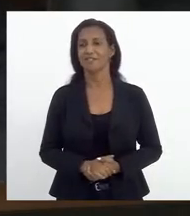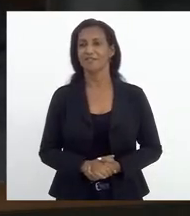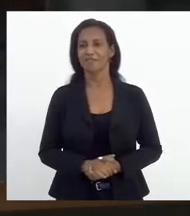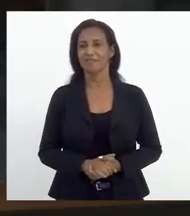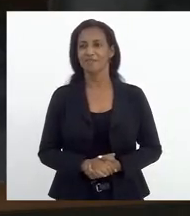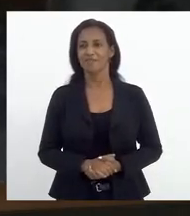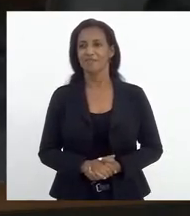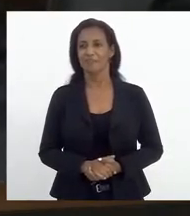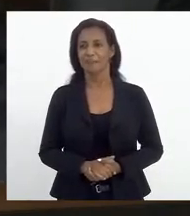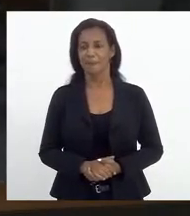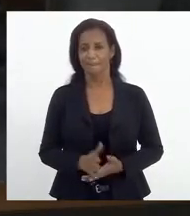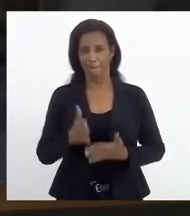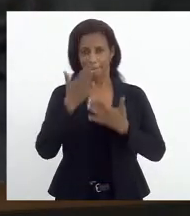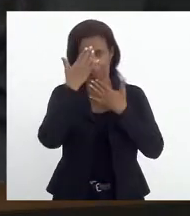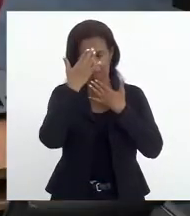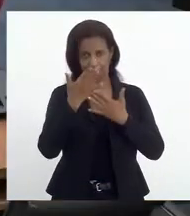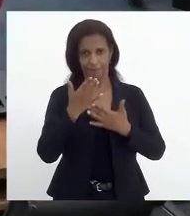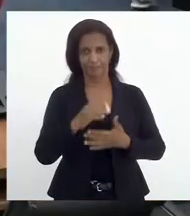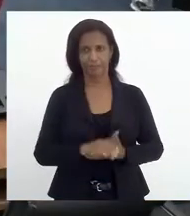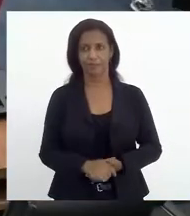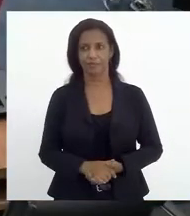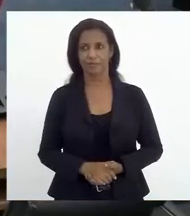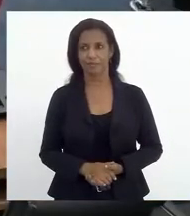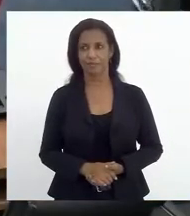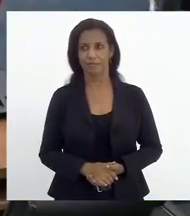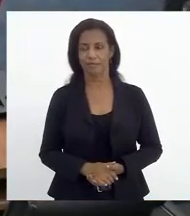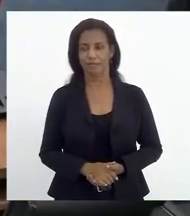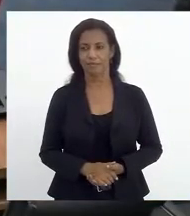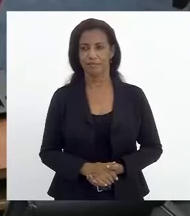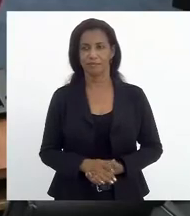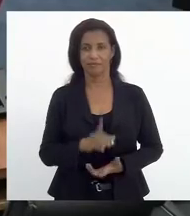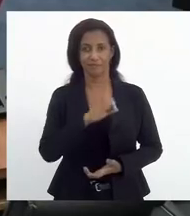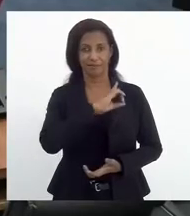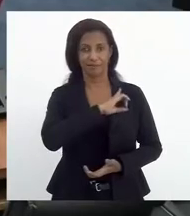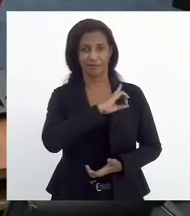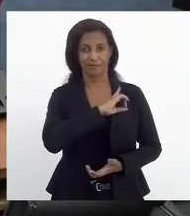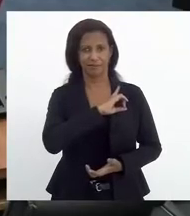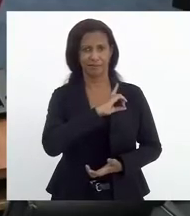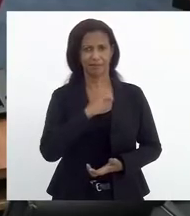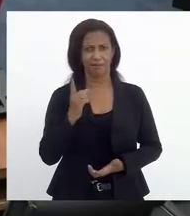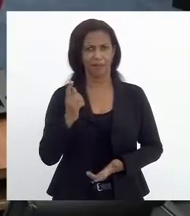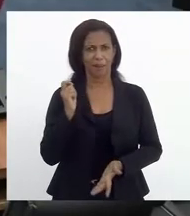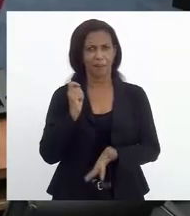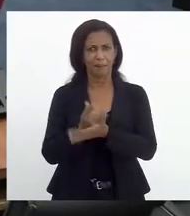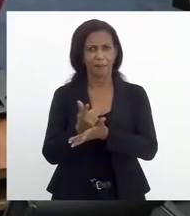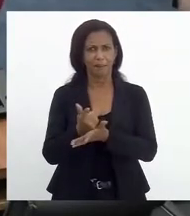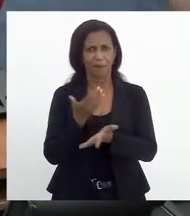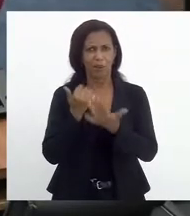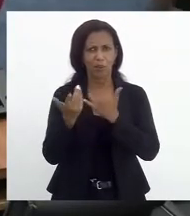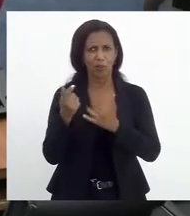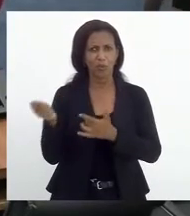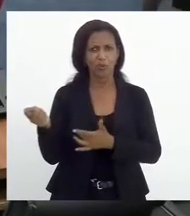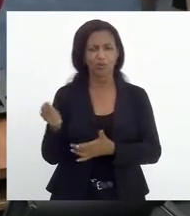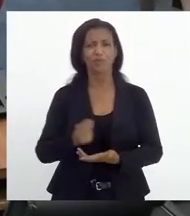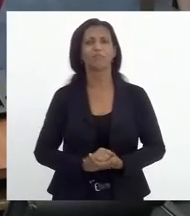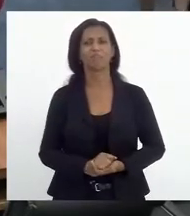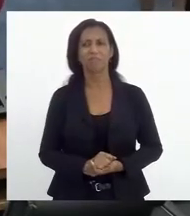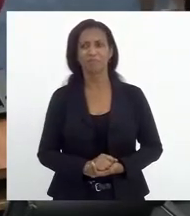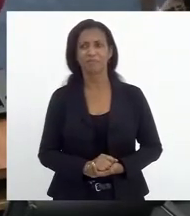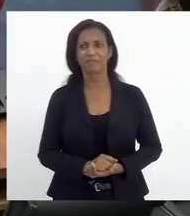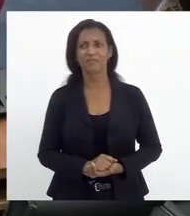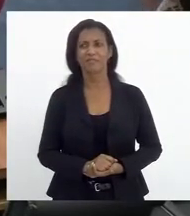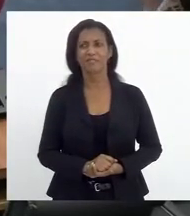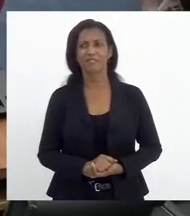Então é isso. Obrigado, Luiz Paulo. O delegado patrocinou o almoço? Foi ele que financiou, que pagou o